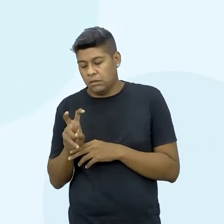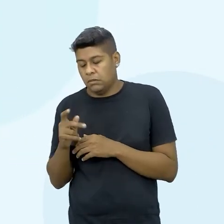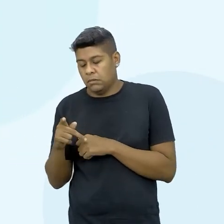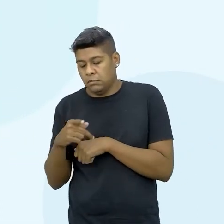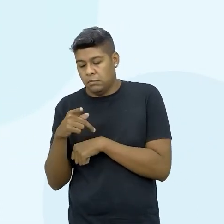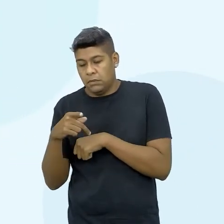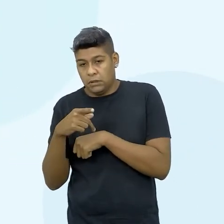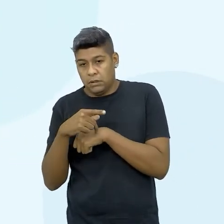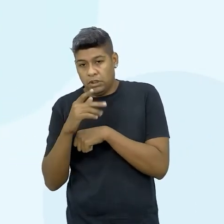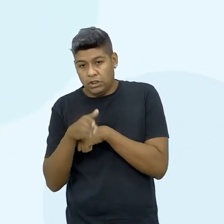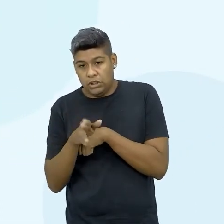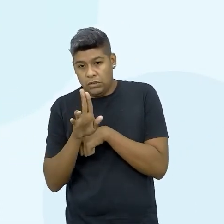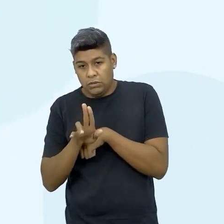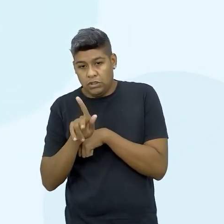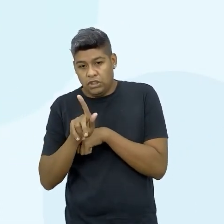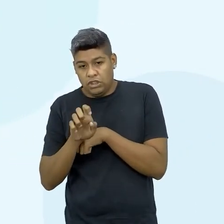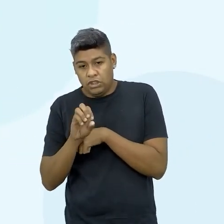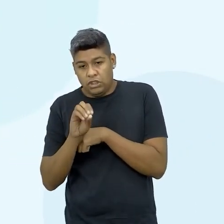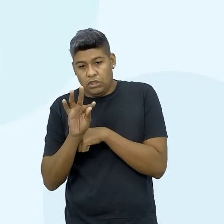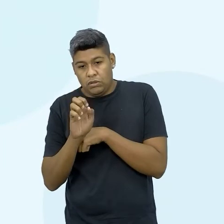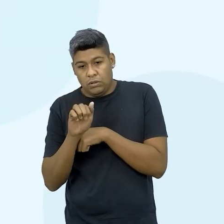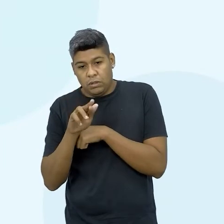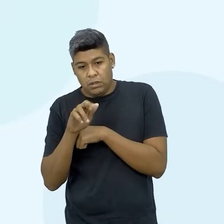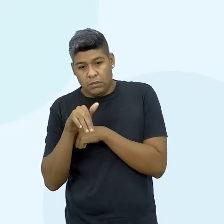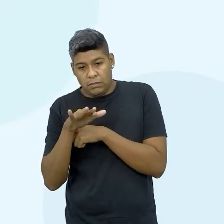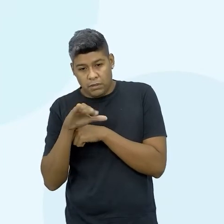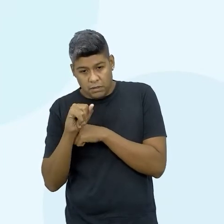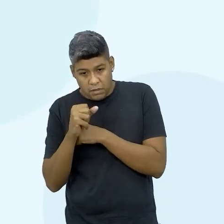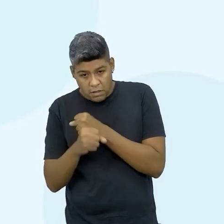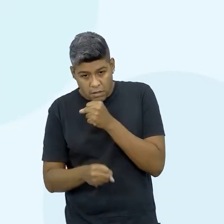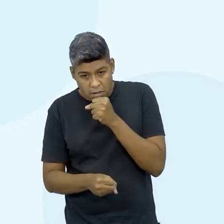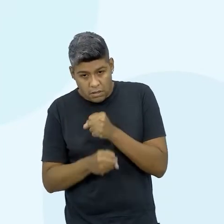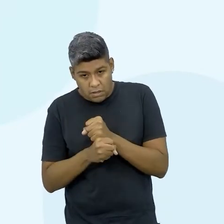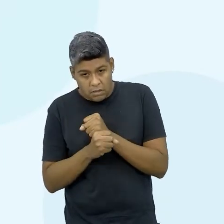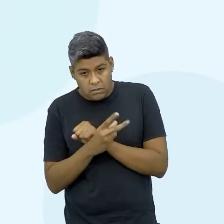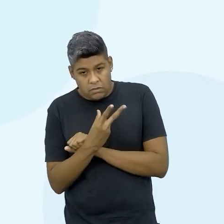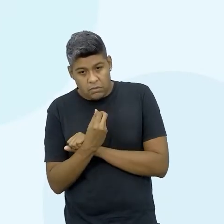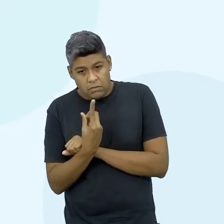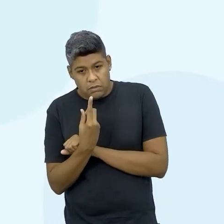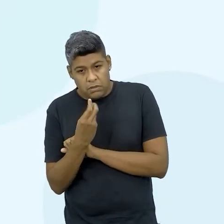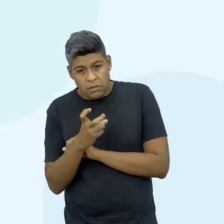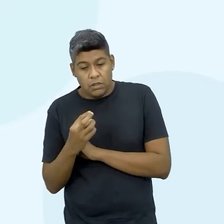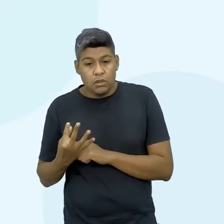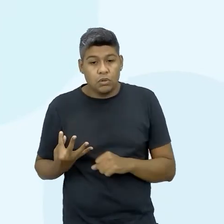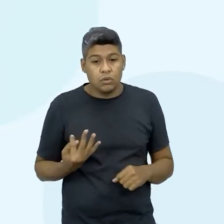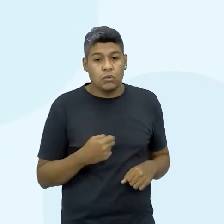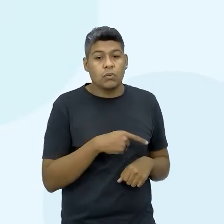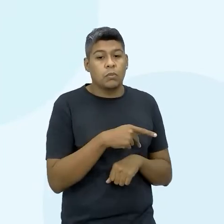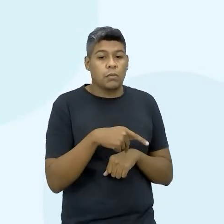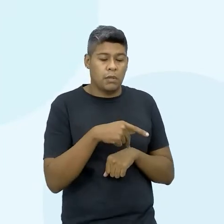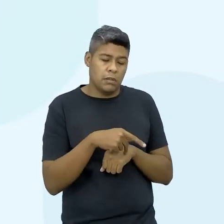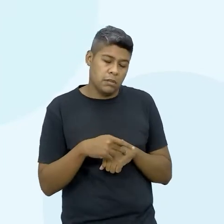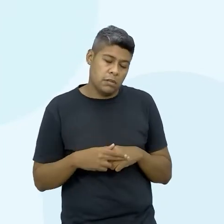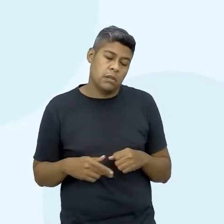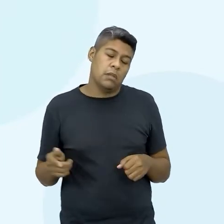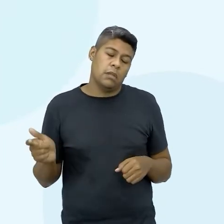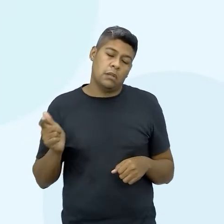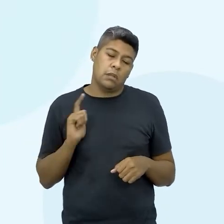já utilizam geotérmica, naquele ano, né, de 2015, todos esses países aqui, eles